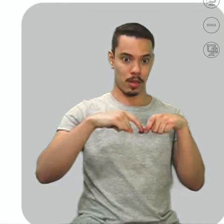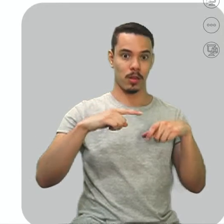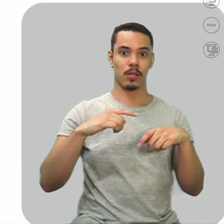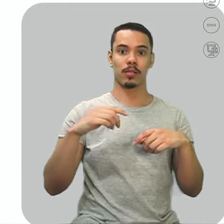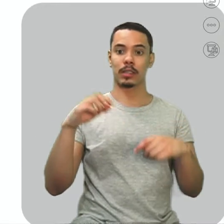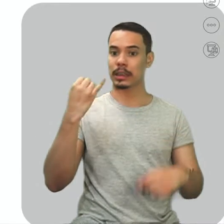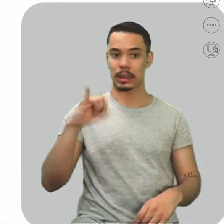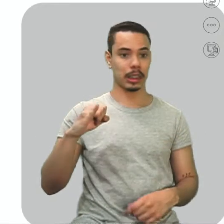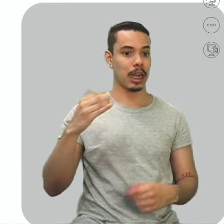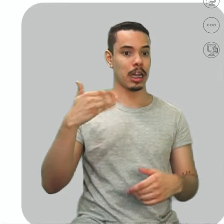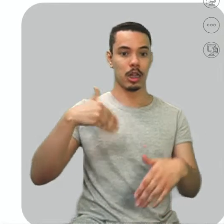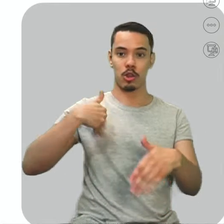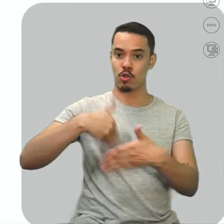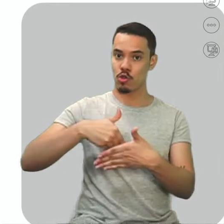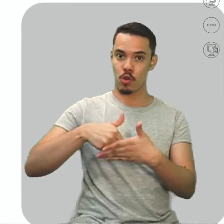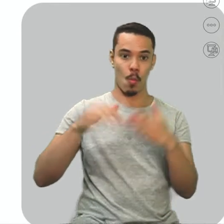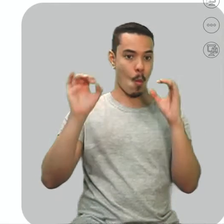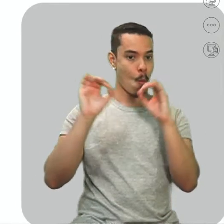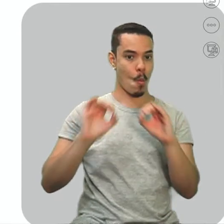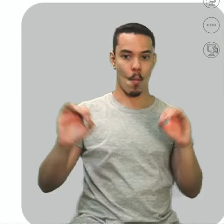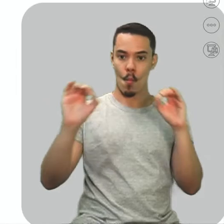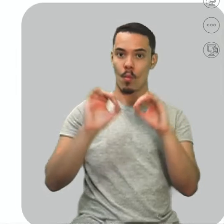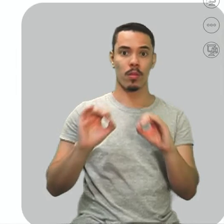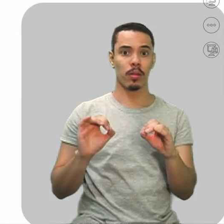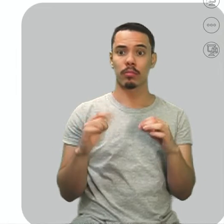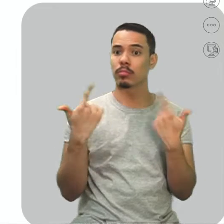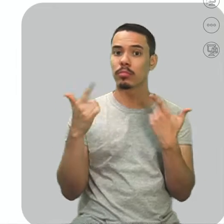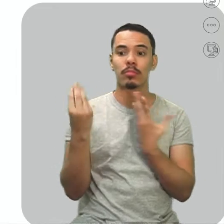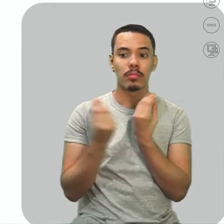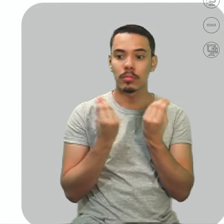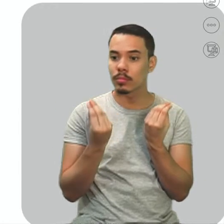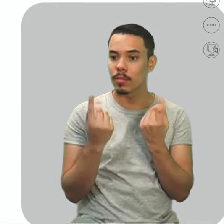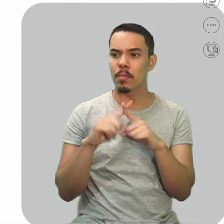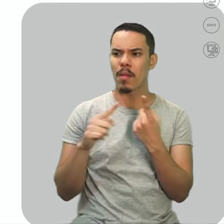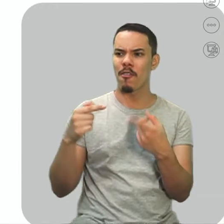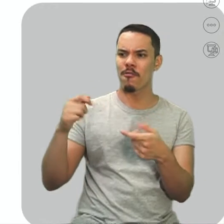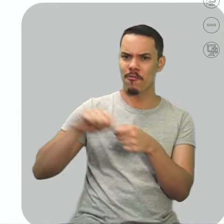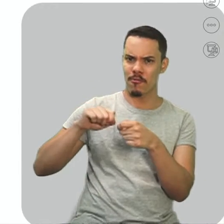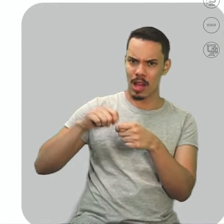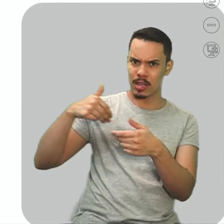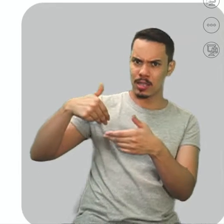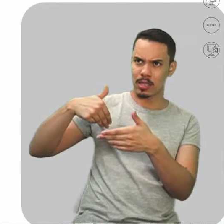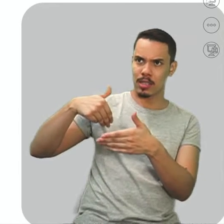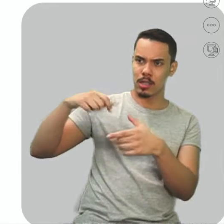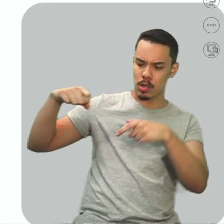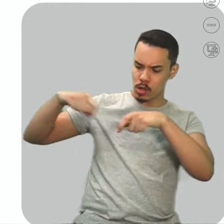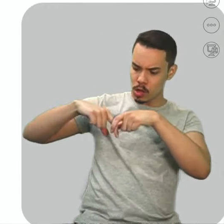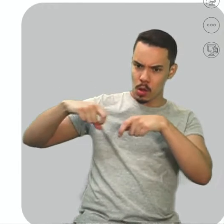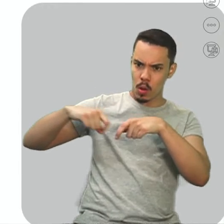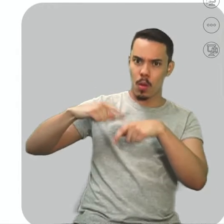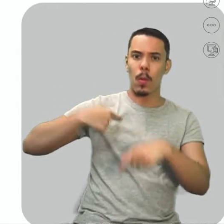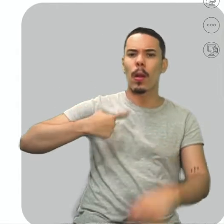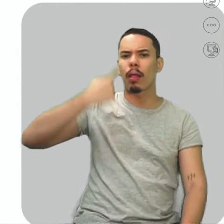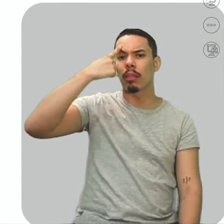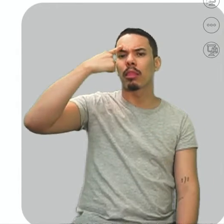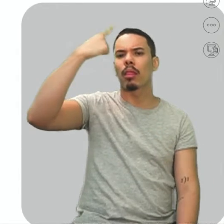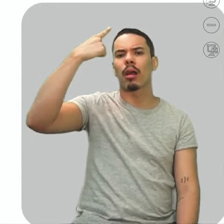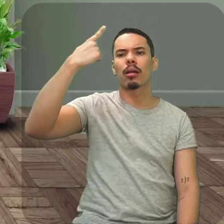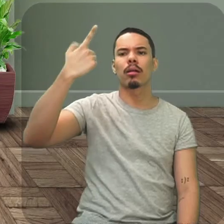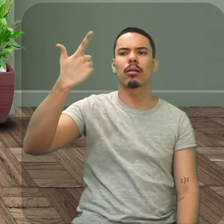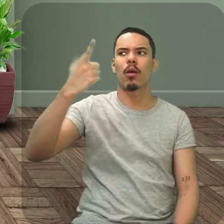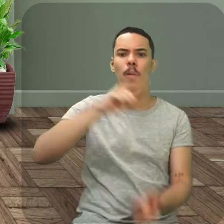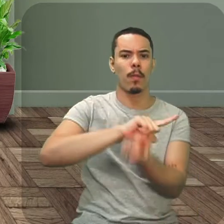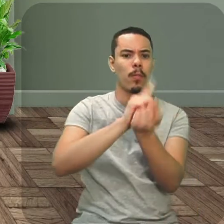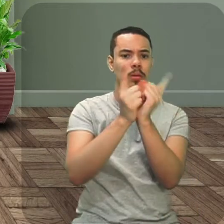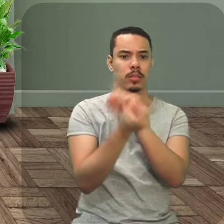se ele não joga eu não joga Mas pagou olha a ideia de